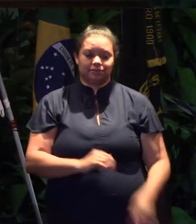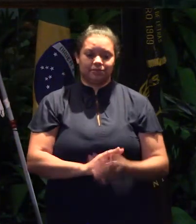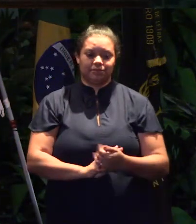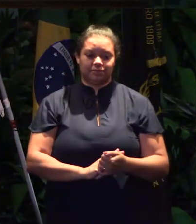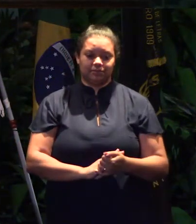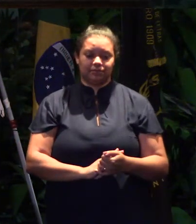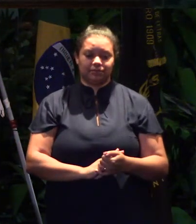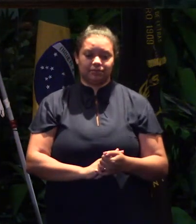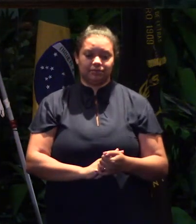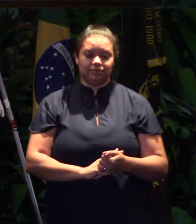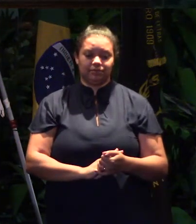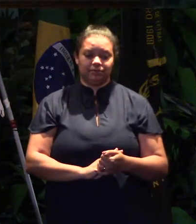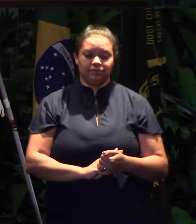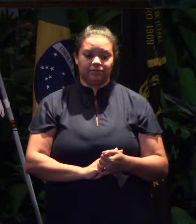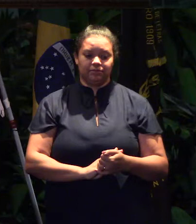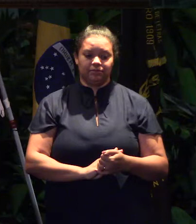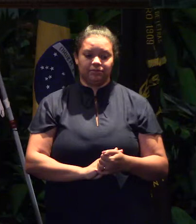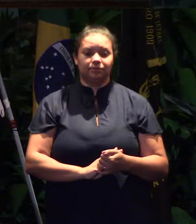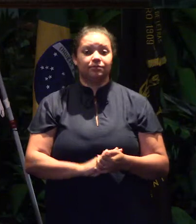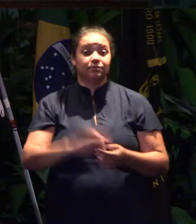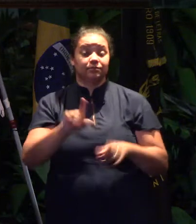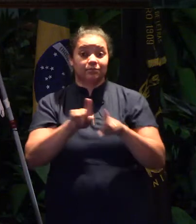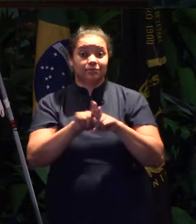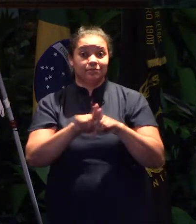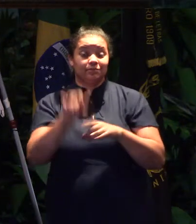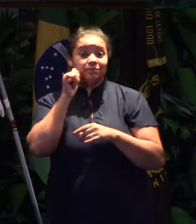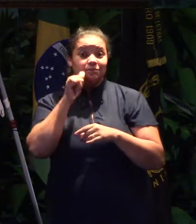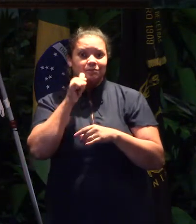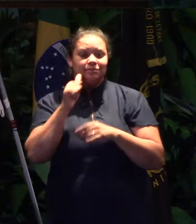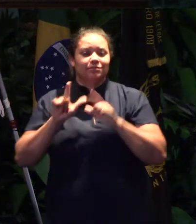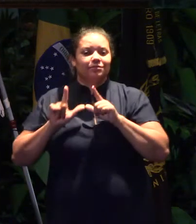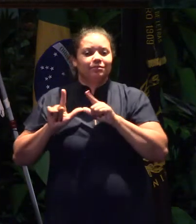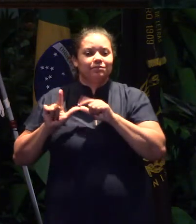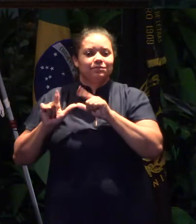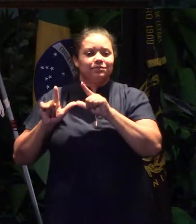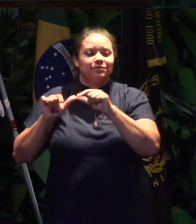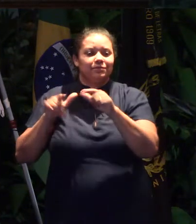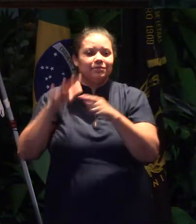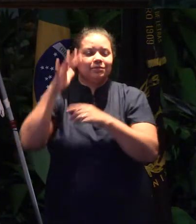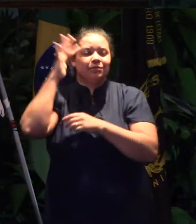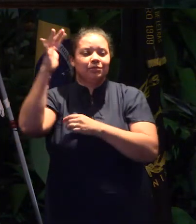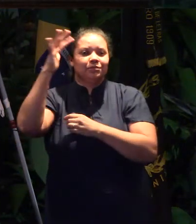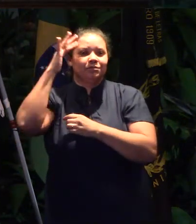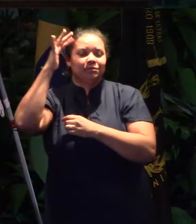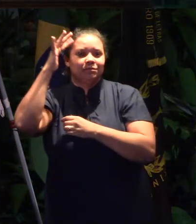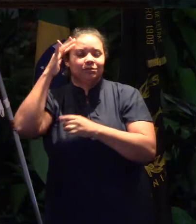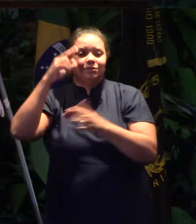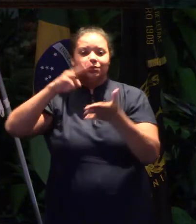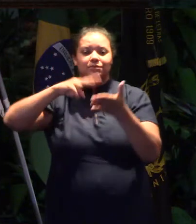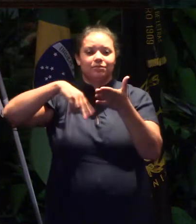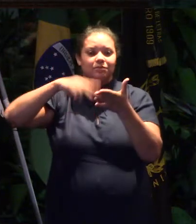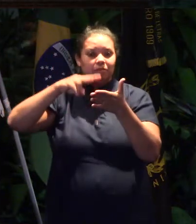O que dizer, então, da ledora que viajou comigo pelas páginas do Caminho de Swann,